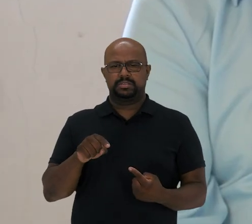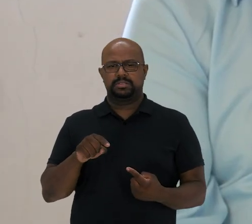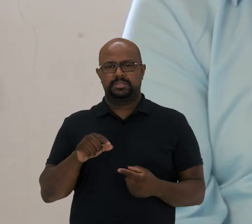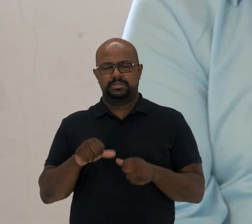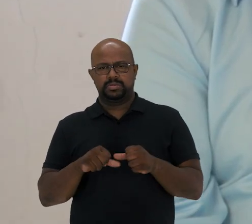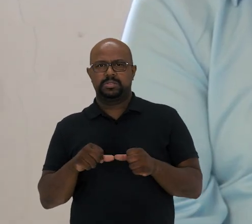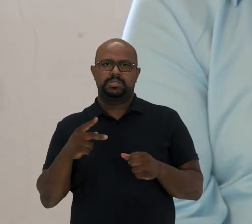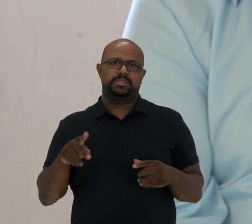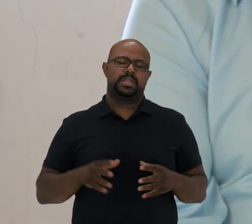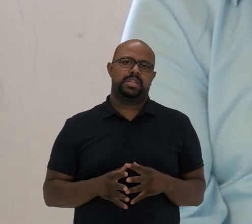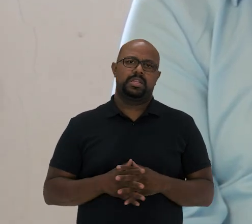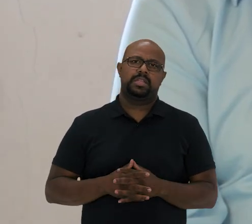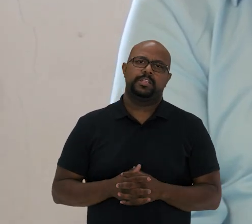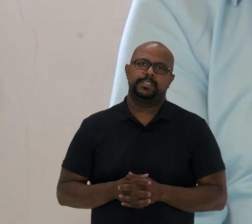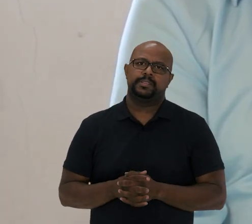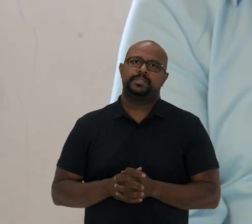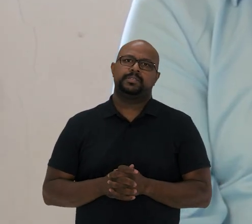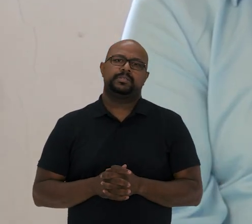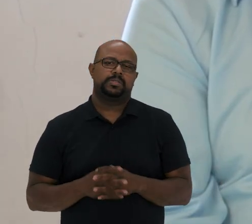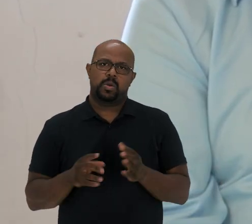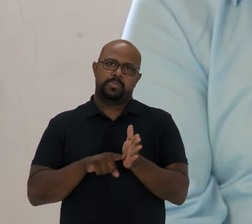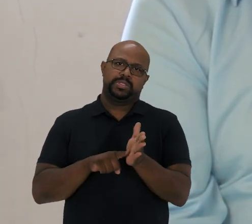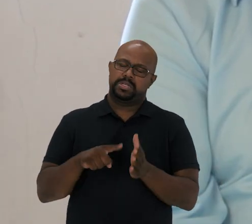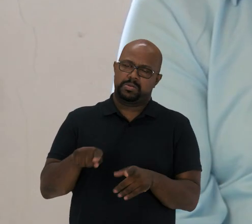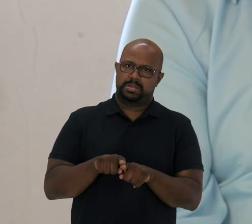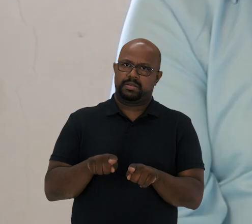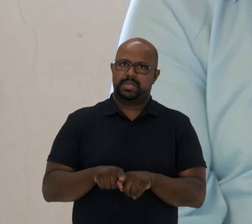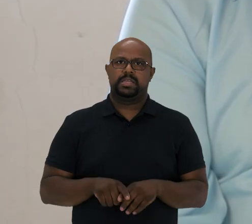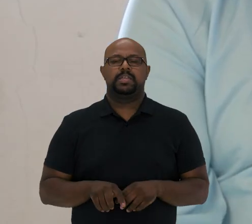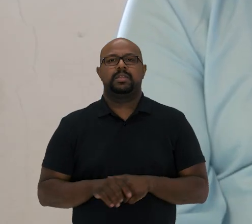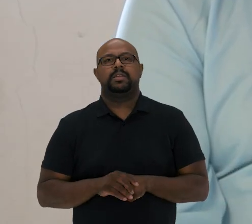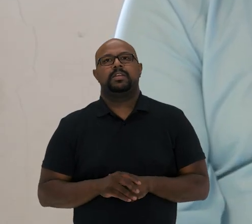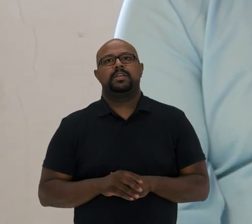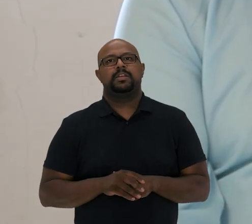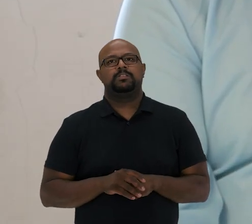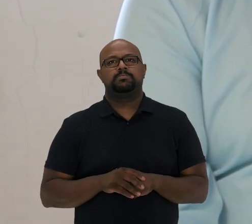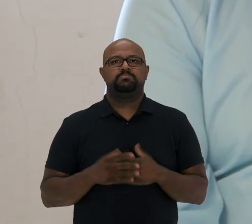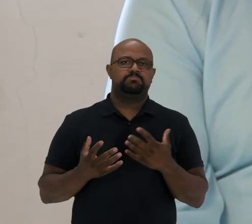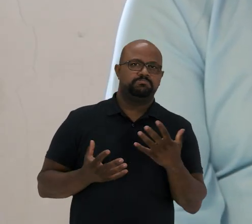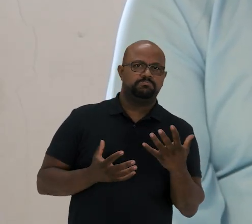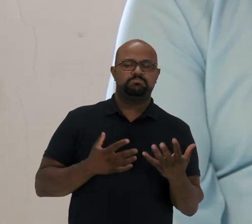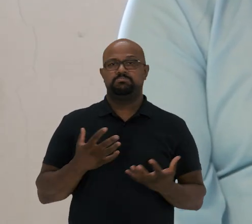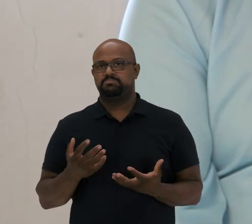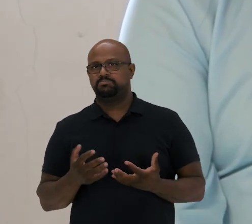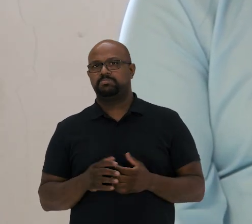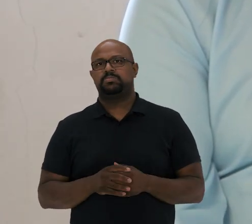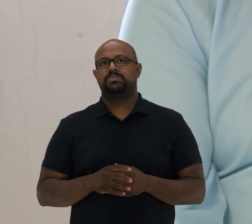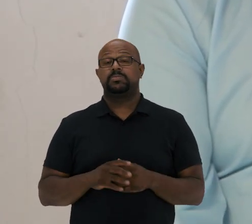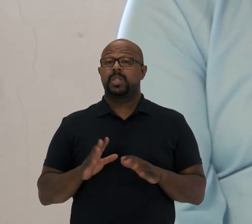esse trabalho dele como pesquisador também, dos indígenas e mesmo dos